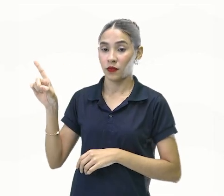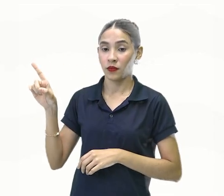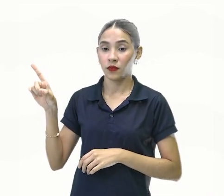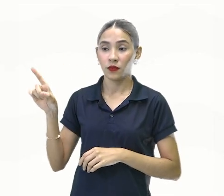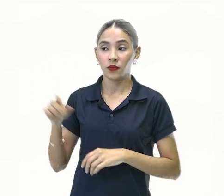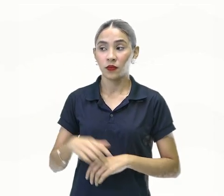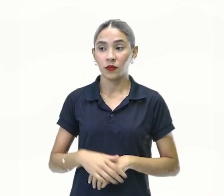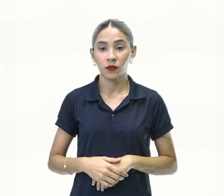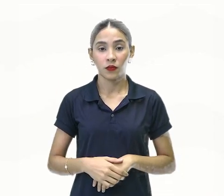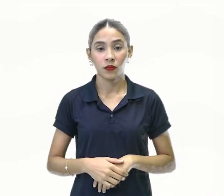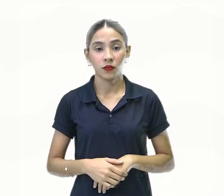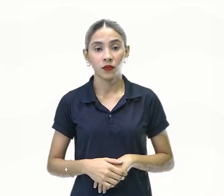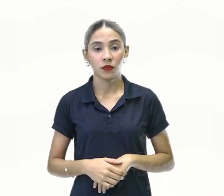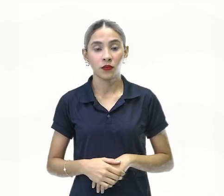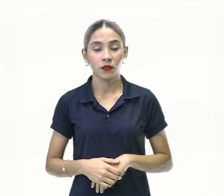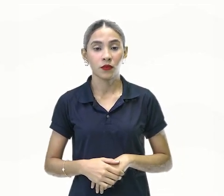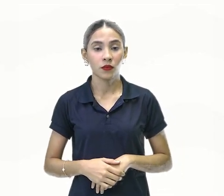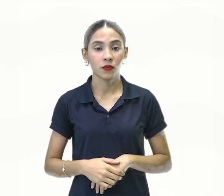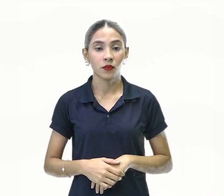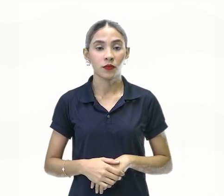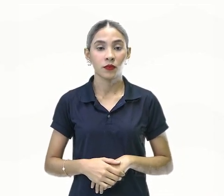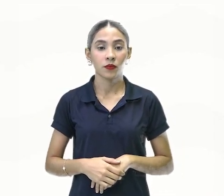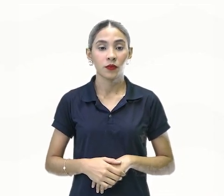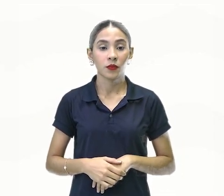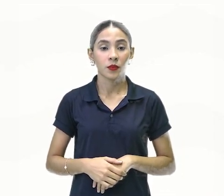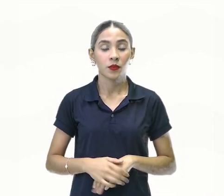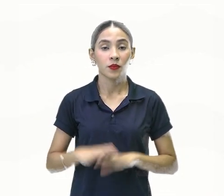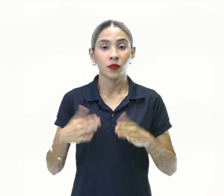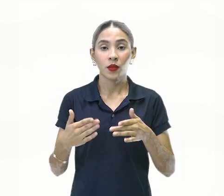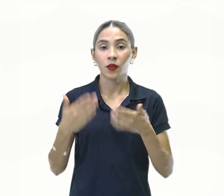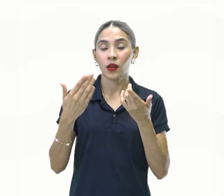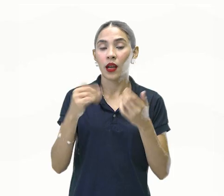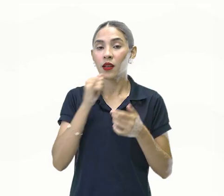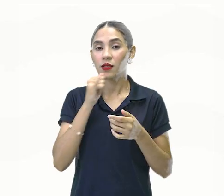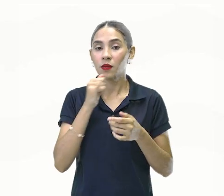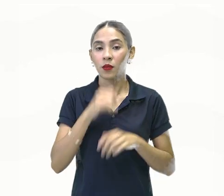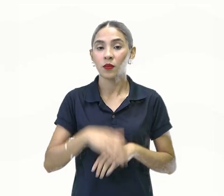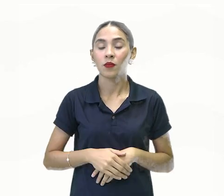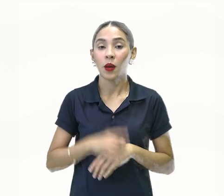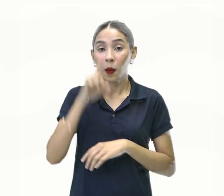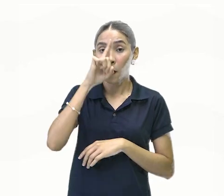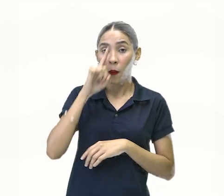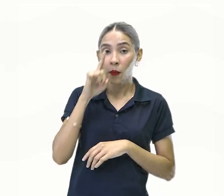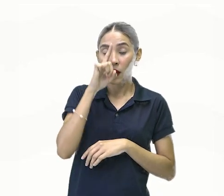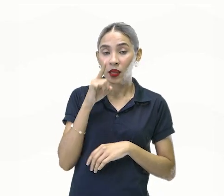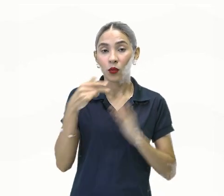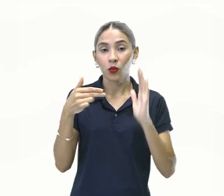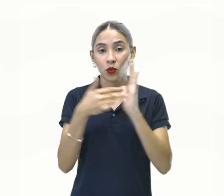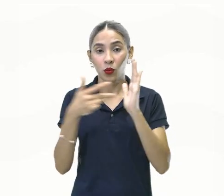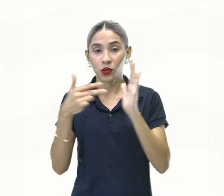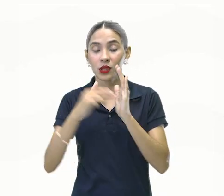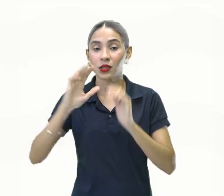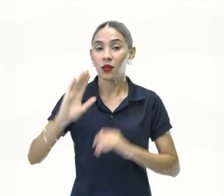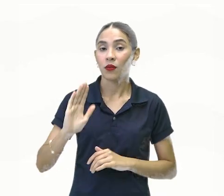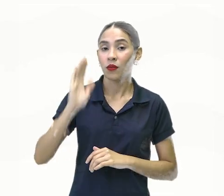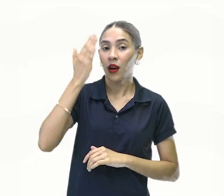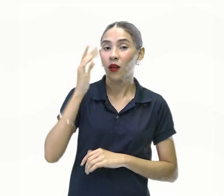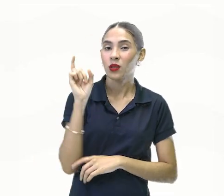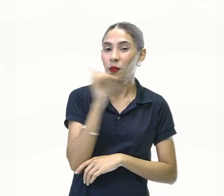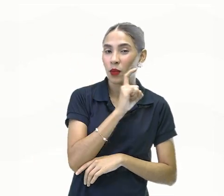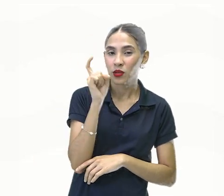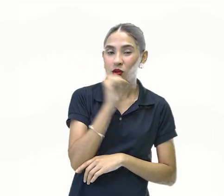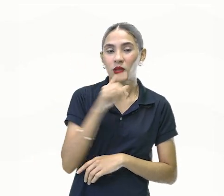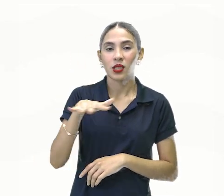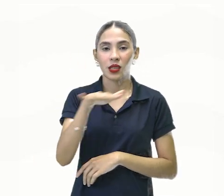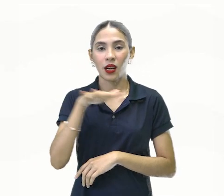Health and Fitness. O problema, o perigo, né, das fake news na